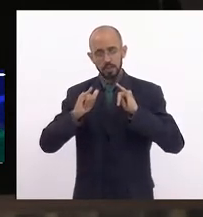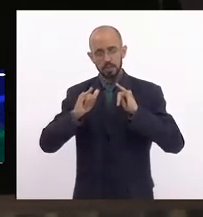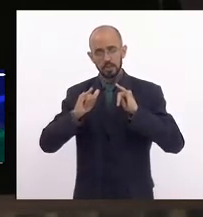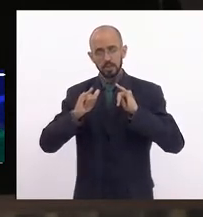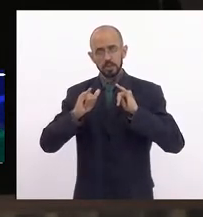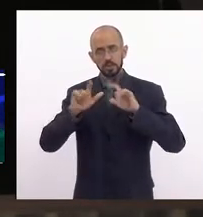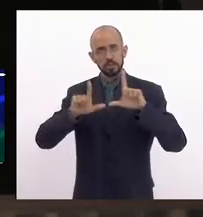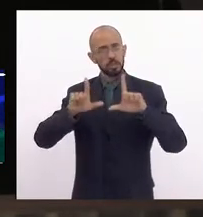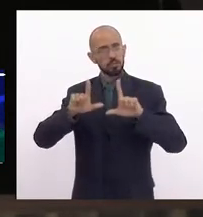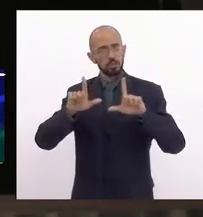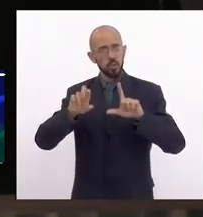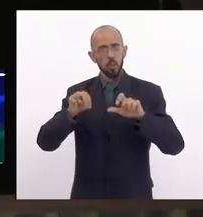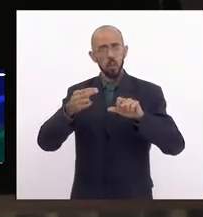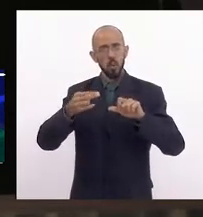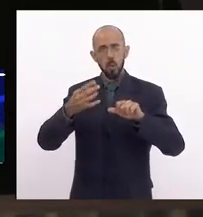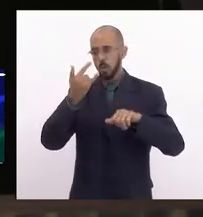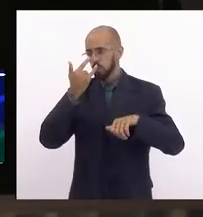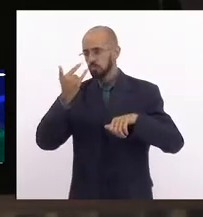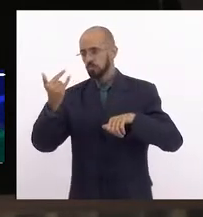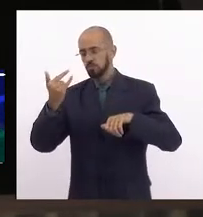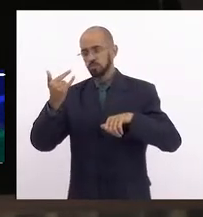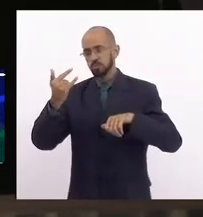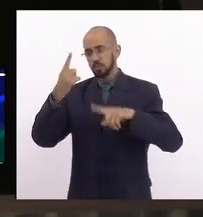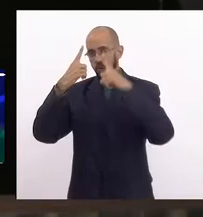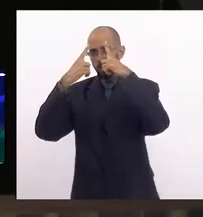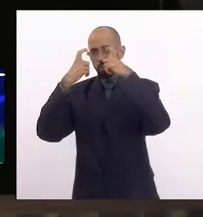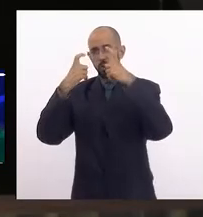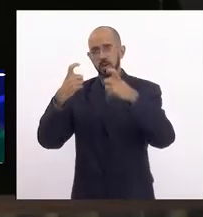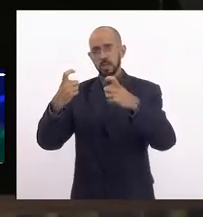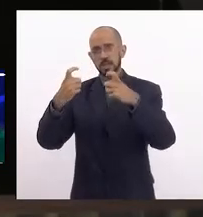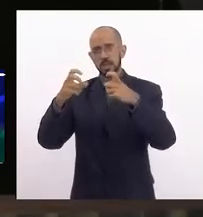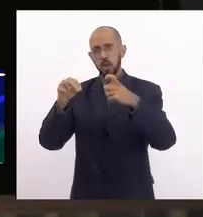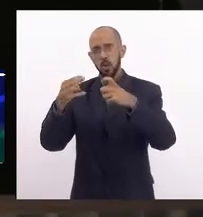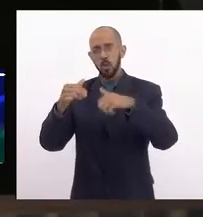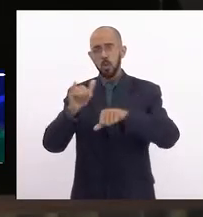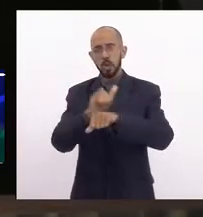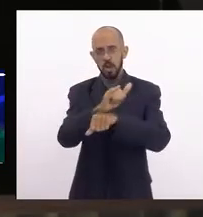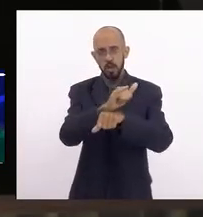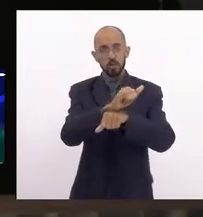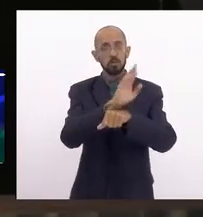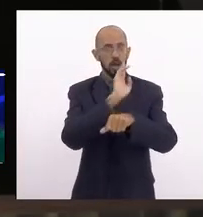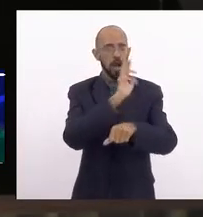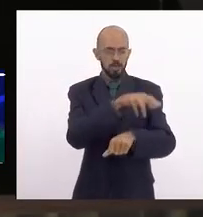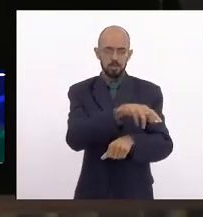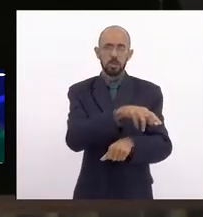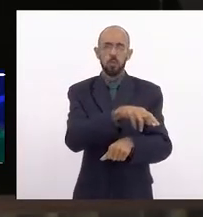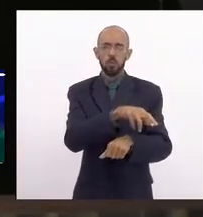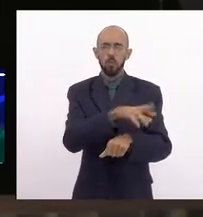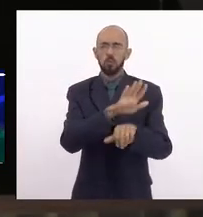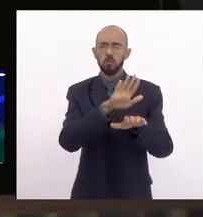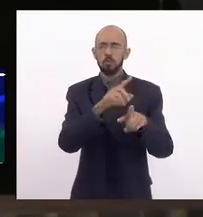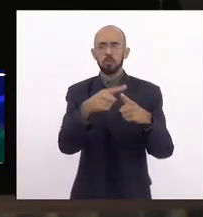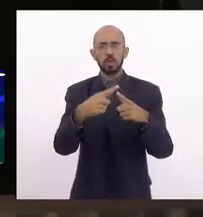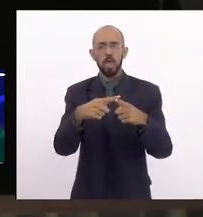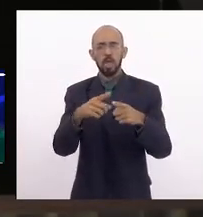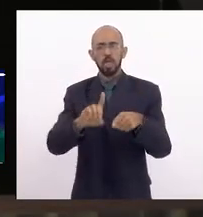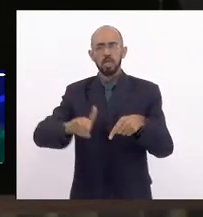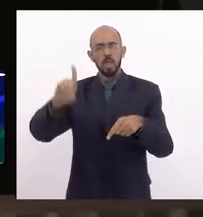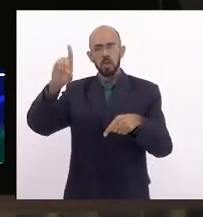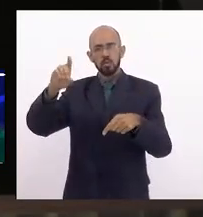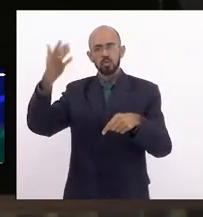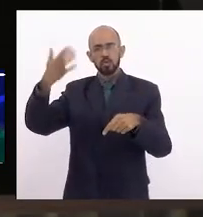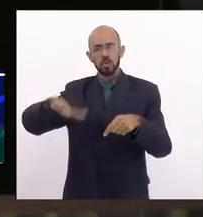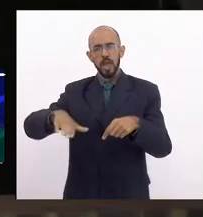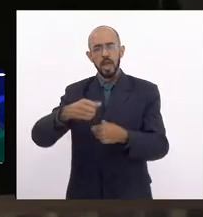Ou arrastando as almas com a violência com engano tem razão porque Deus não quer